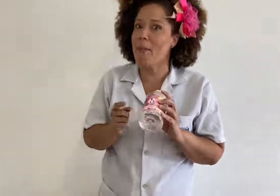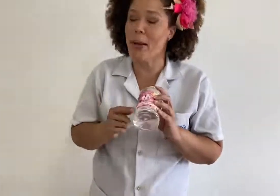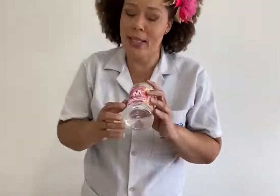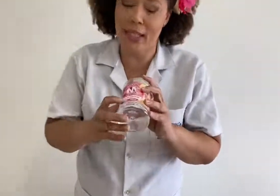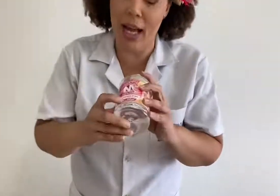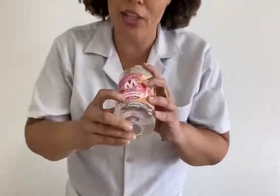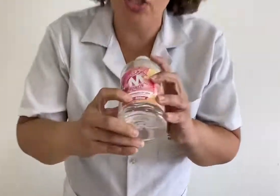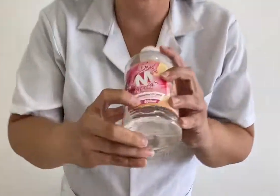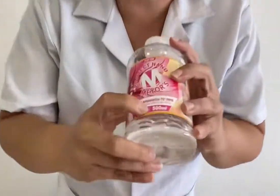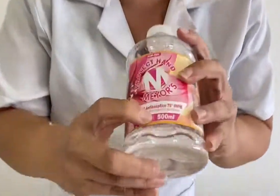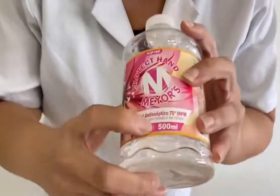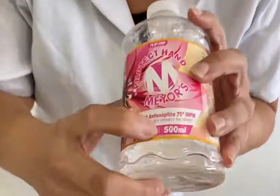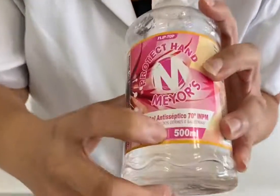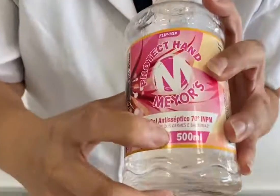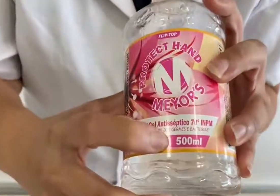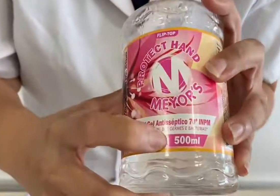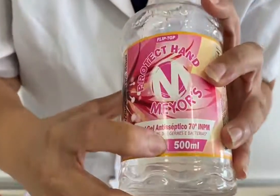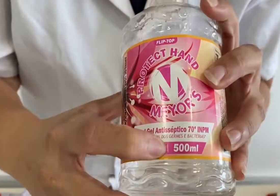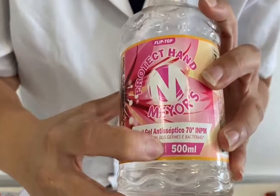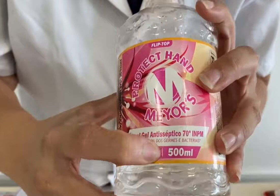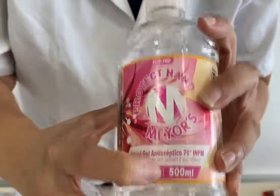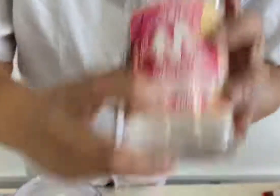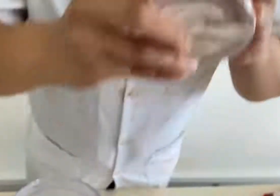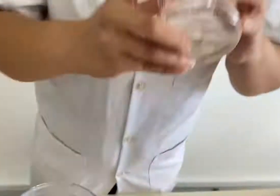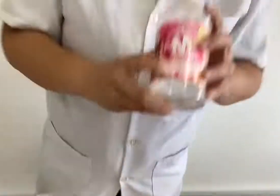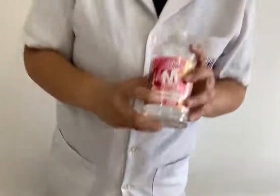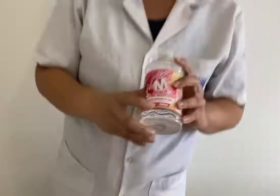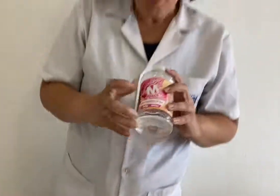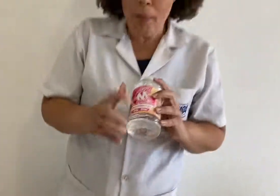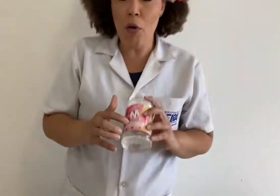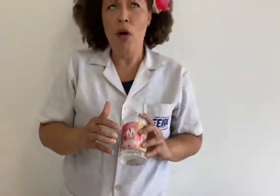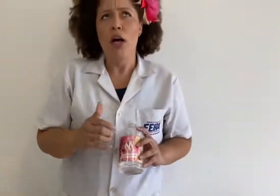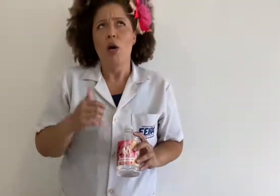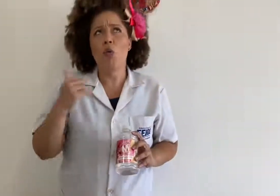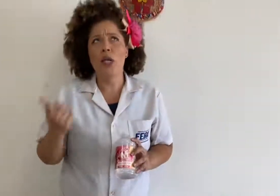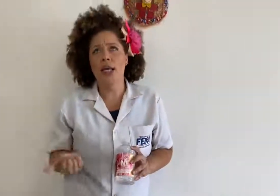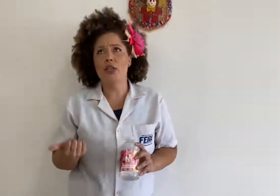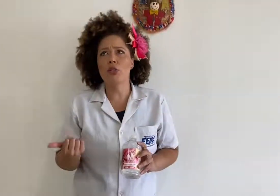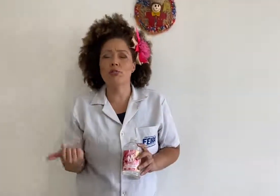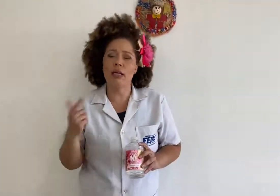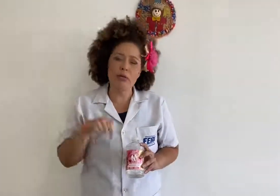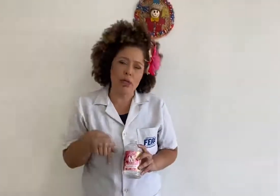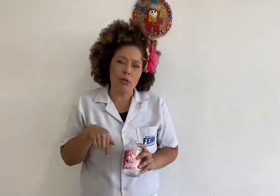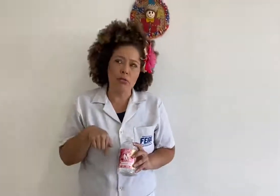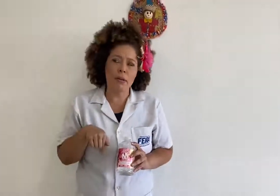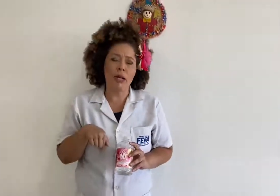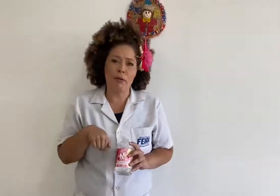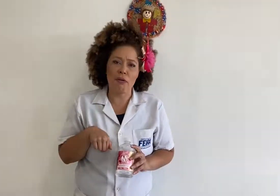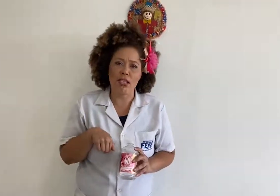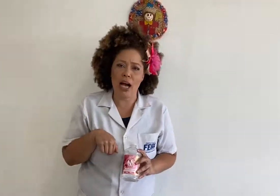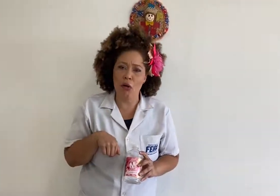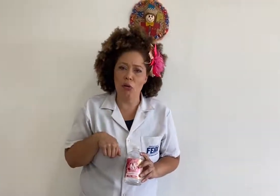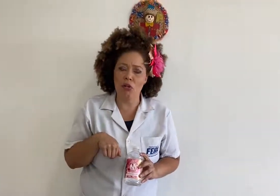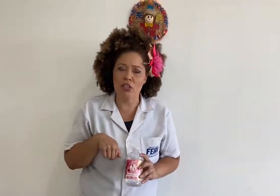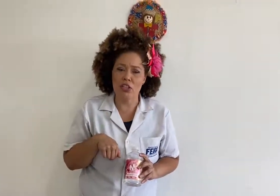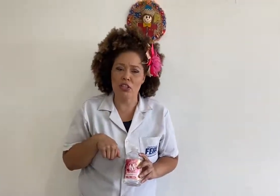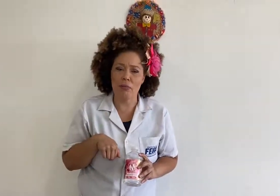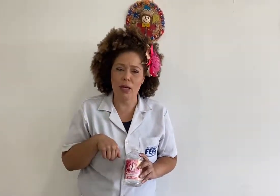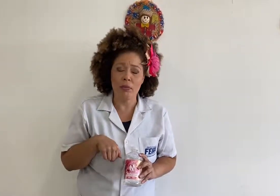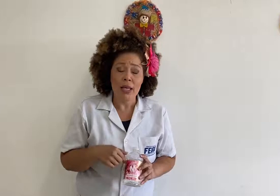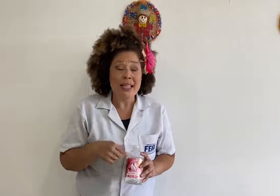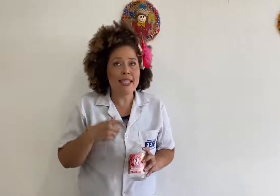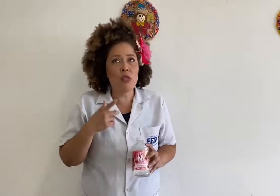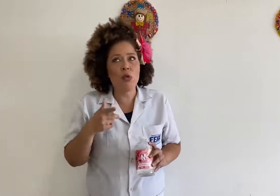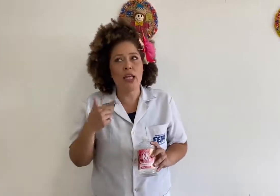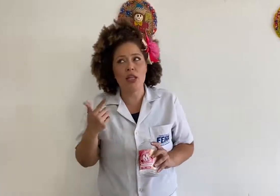olhar a capacidade, olha só. 500 ml. Bom, um litro tem mil. Lembra que a professora fez esse cálculo com vocês